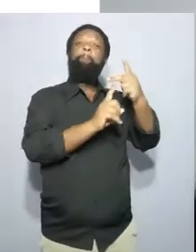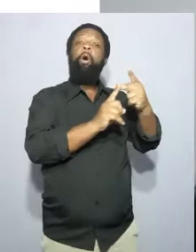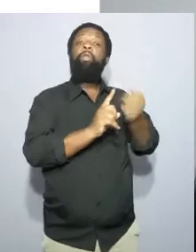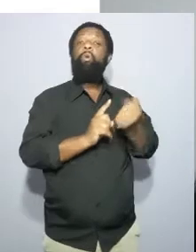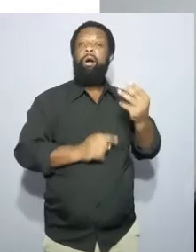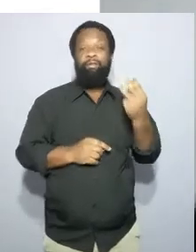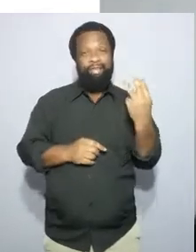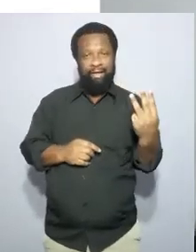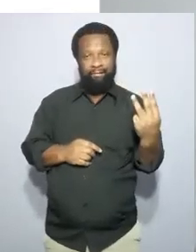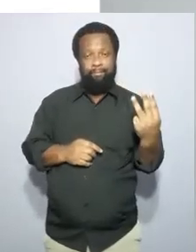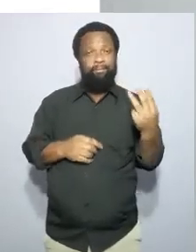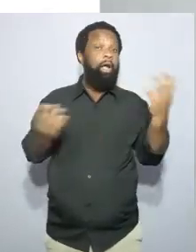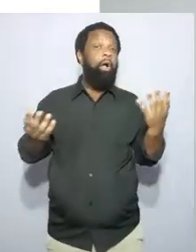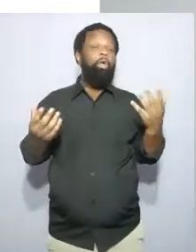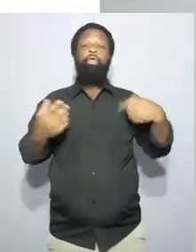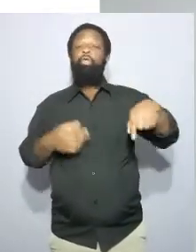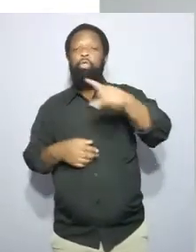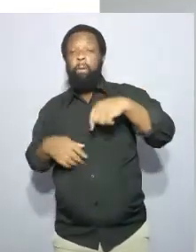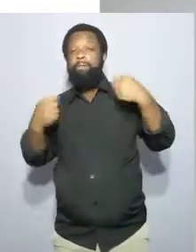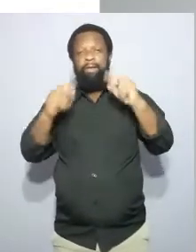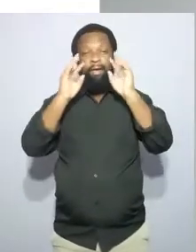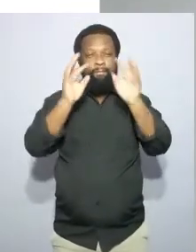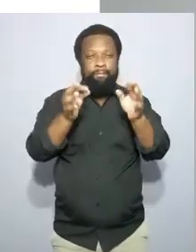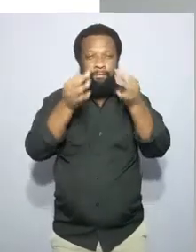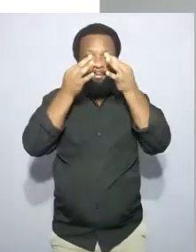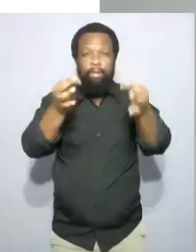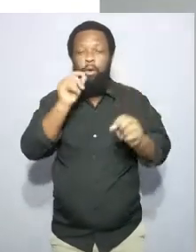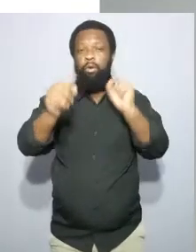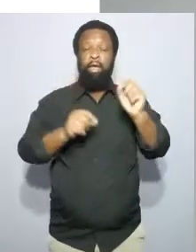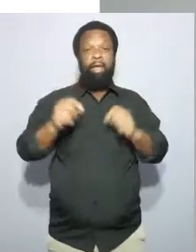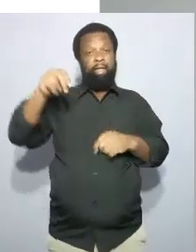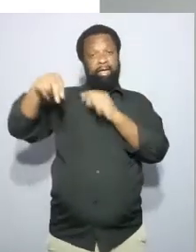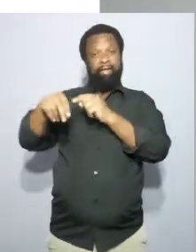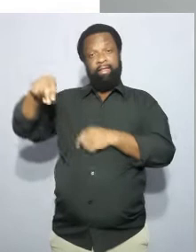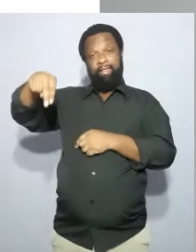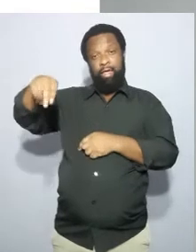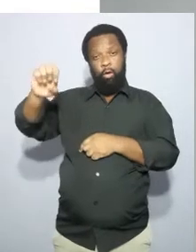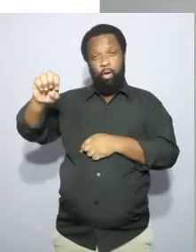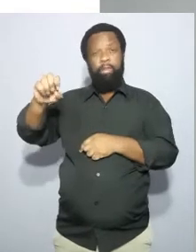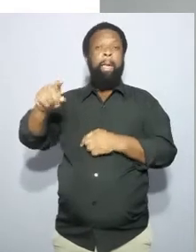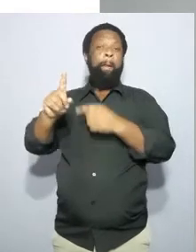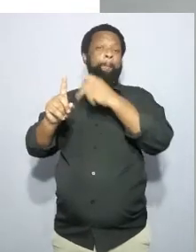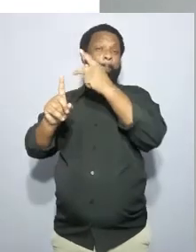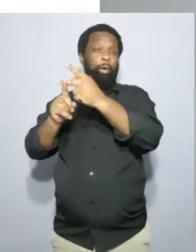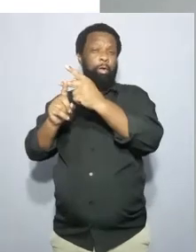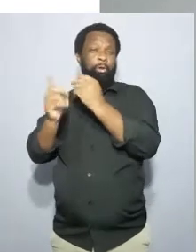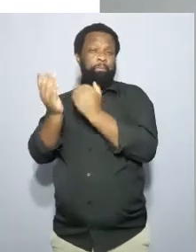núcleo. Então, pessoal, o que nós precisamos observar aqui? Como o neônio tem mais prótons,